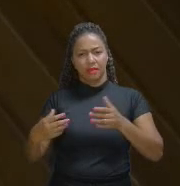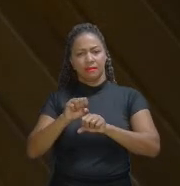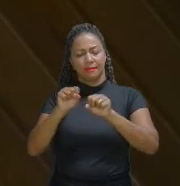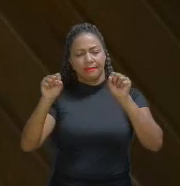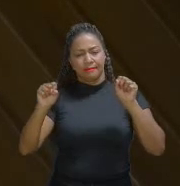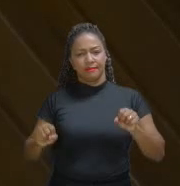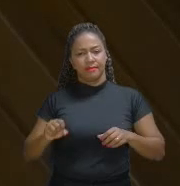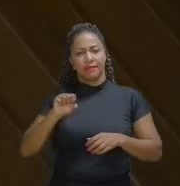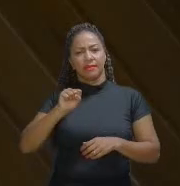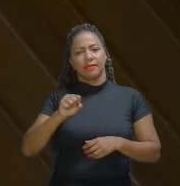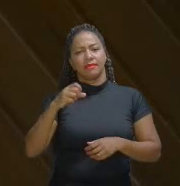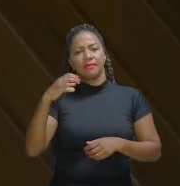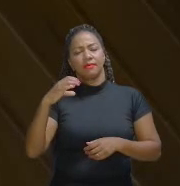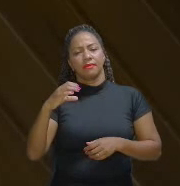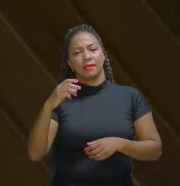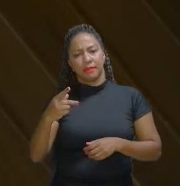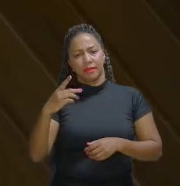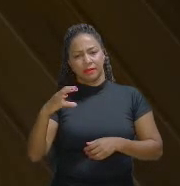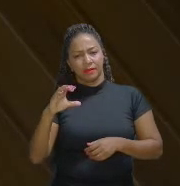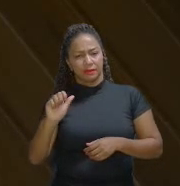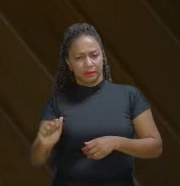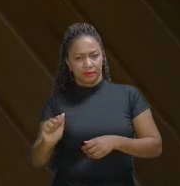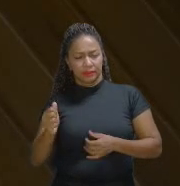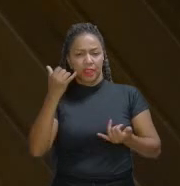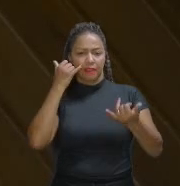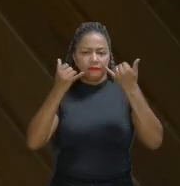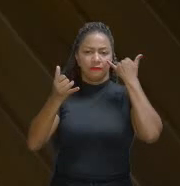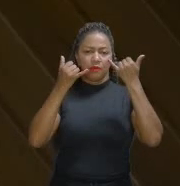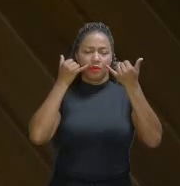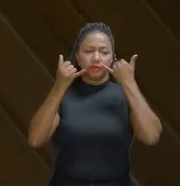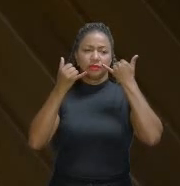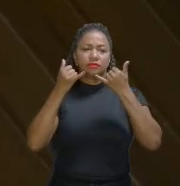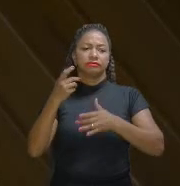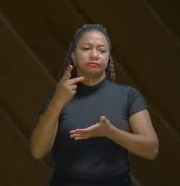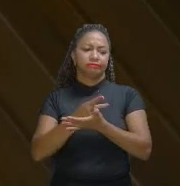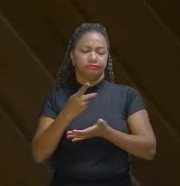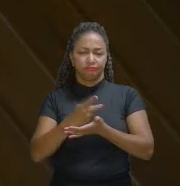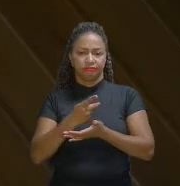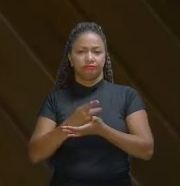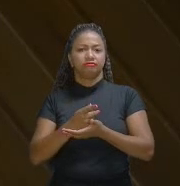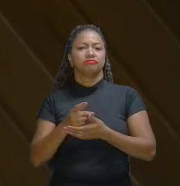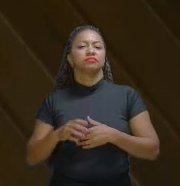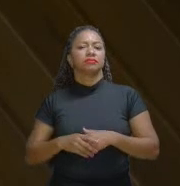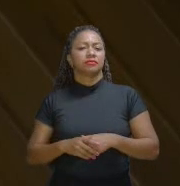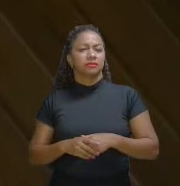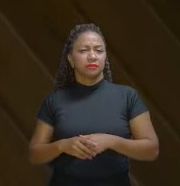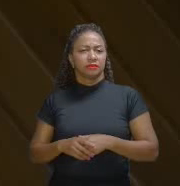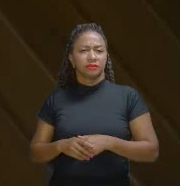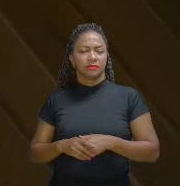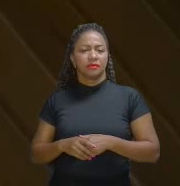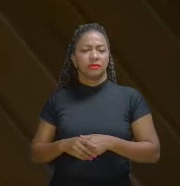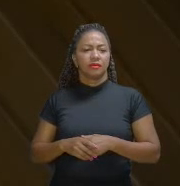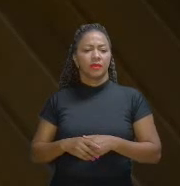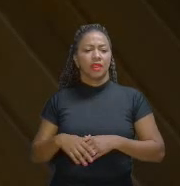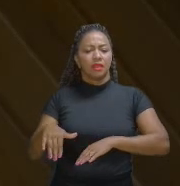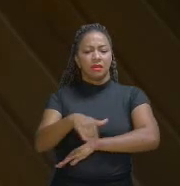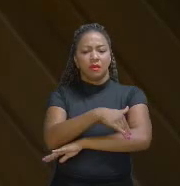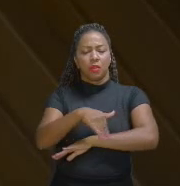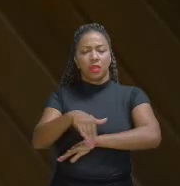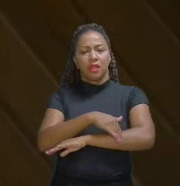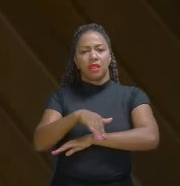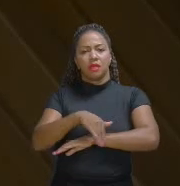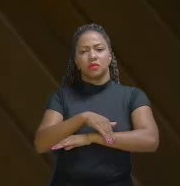sistema SPCA, consistente em informação de CEP inválido, referente ao endereço do partido